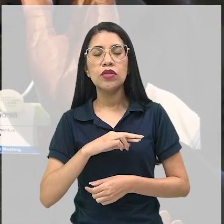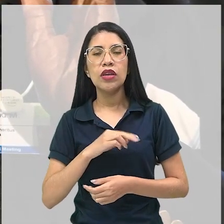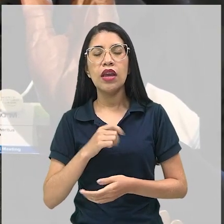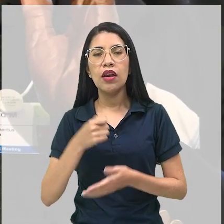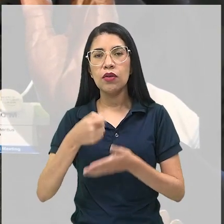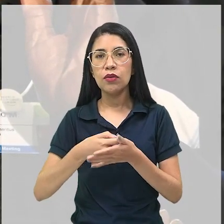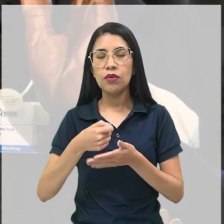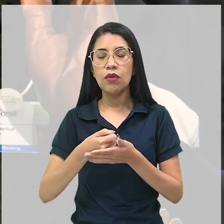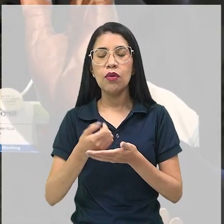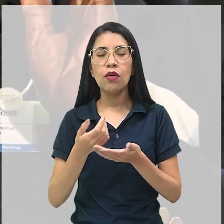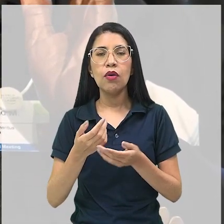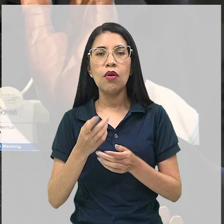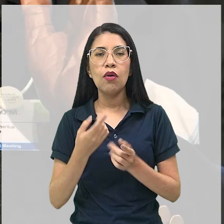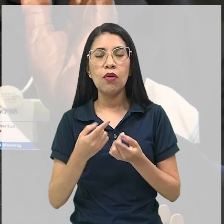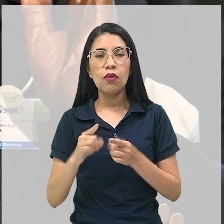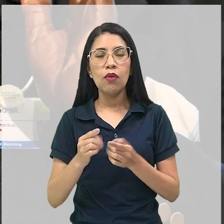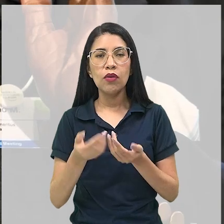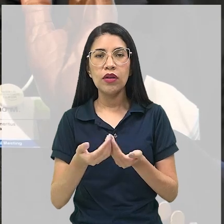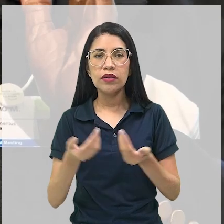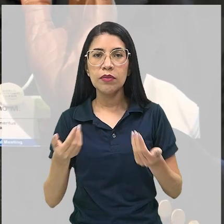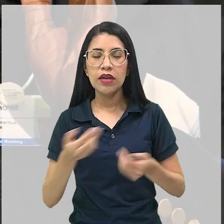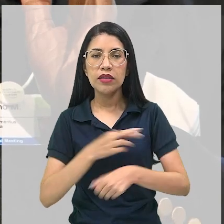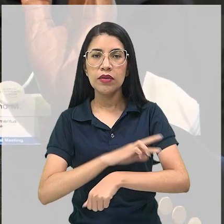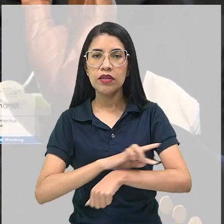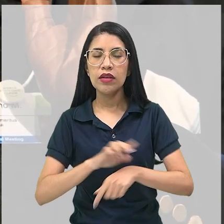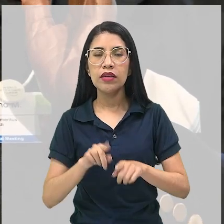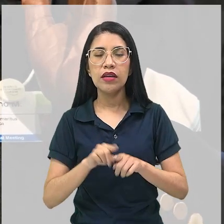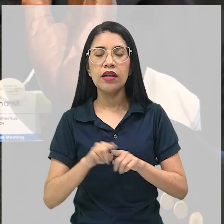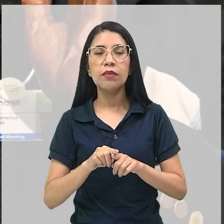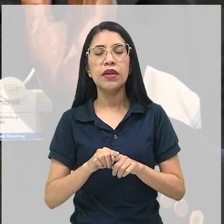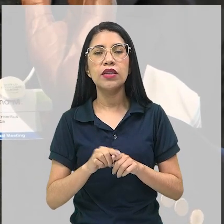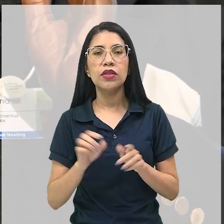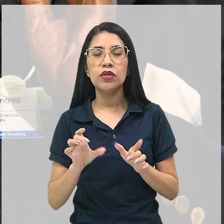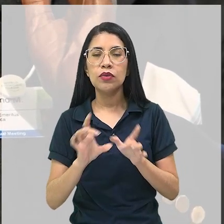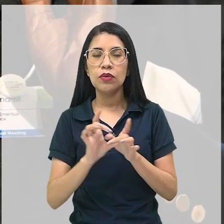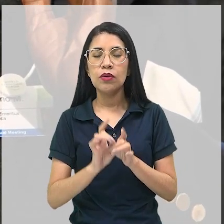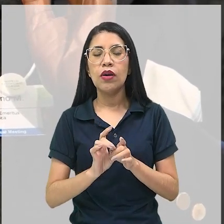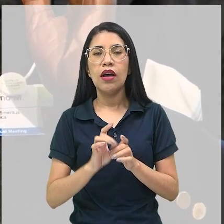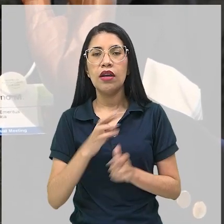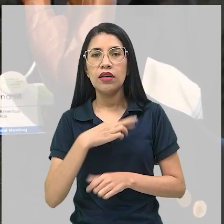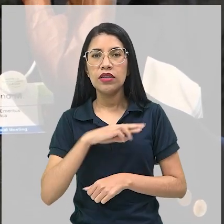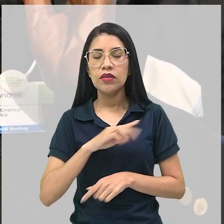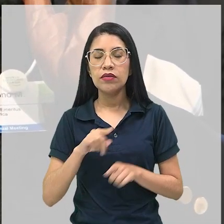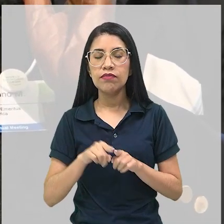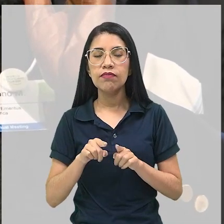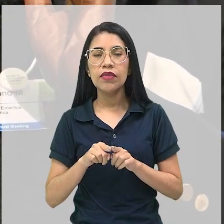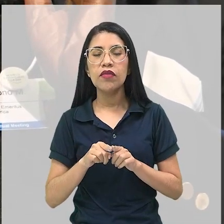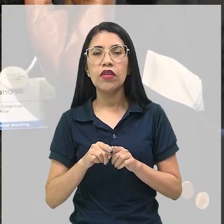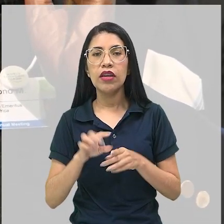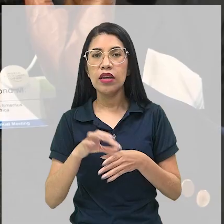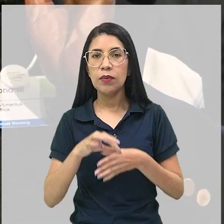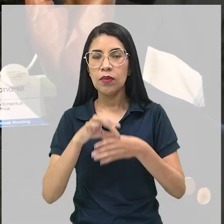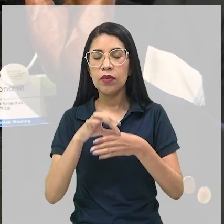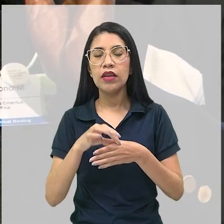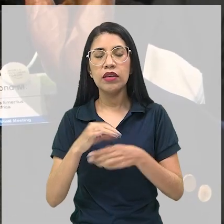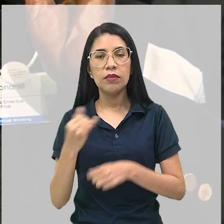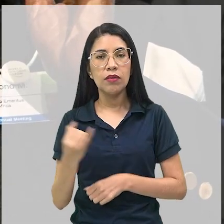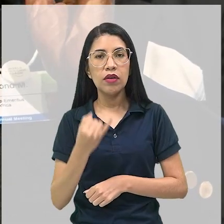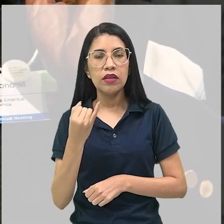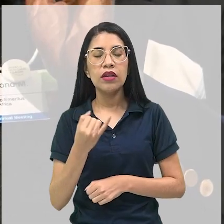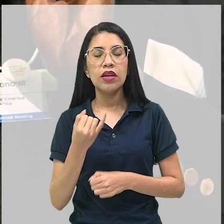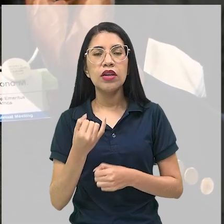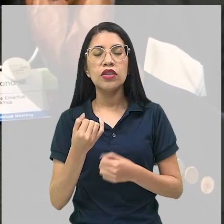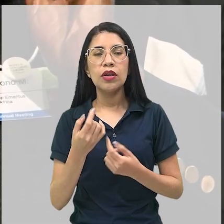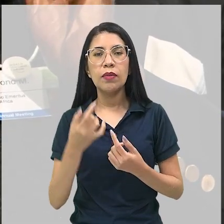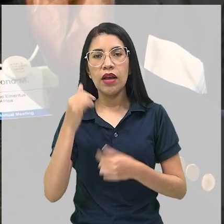apartheid. Combinando a teologia cristã com o ativismo social, Tutu foi uma voz poderosa contra a